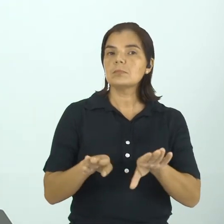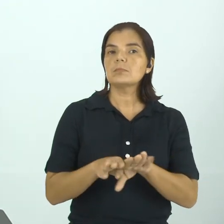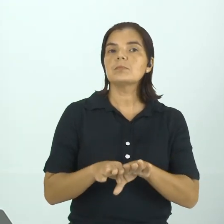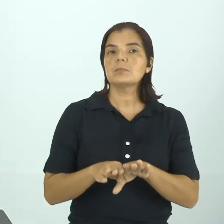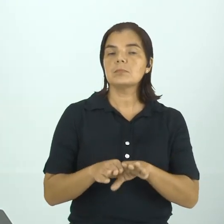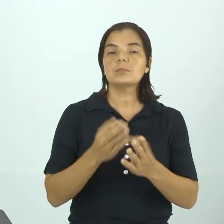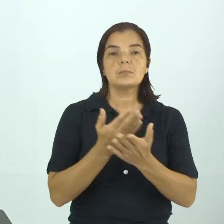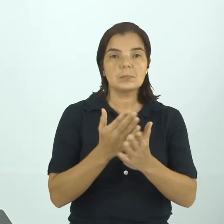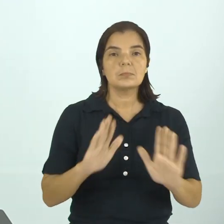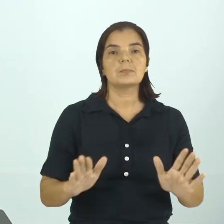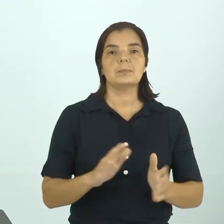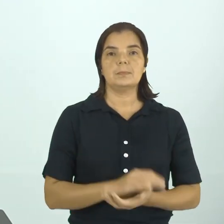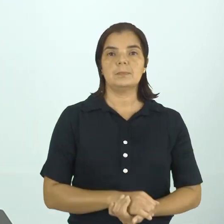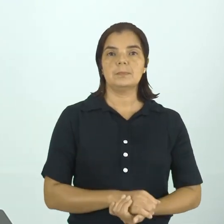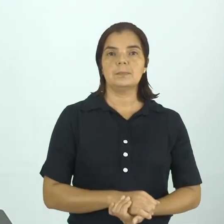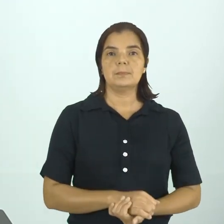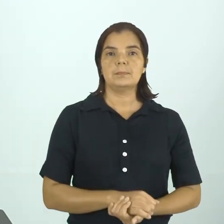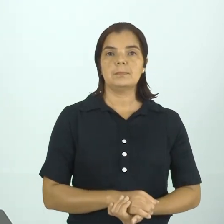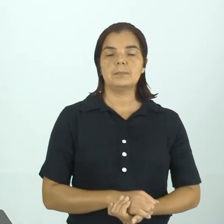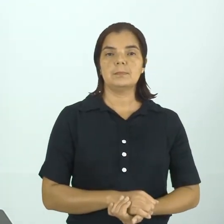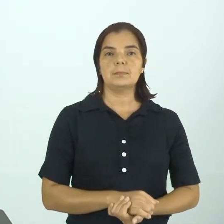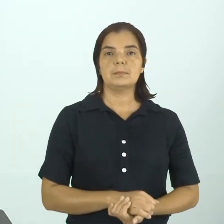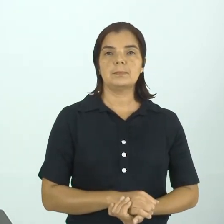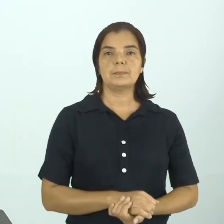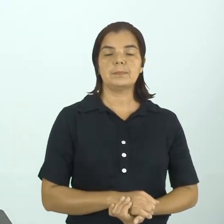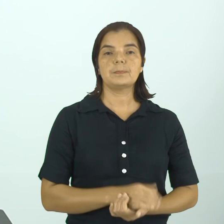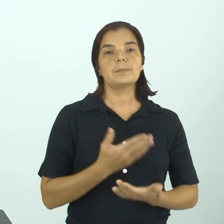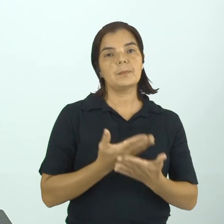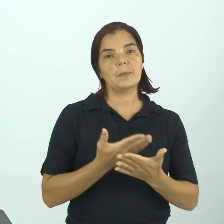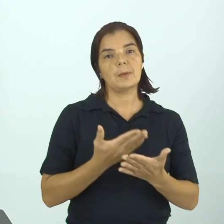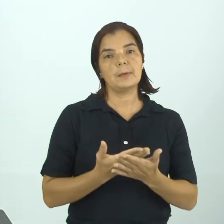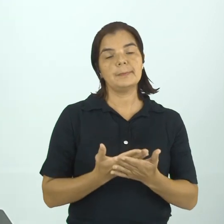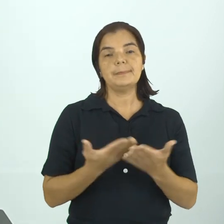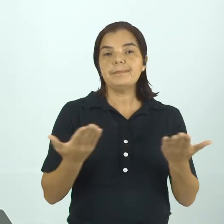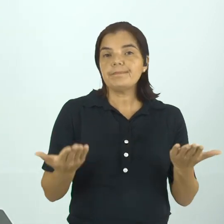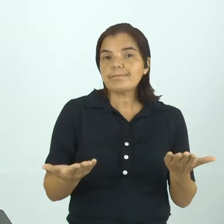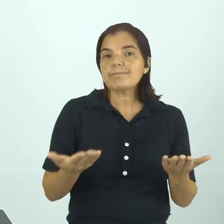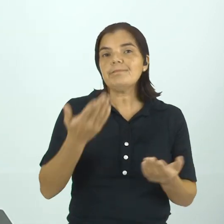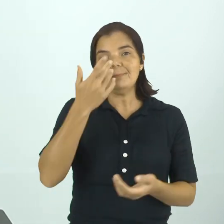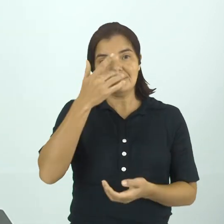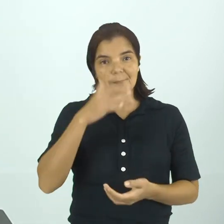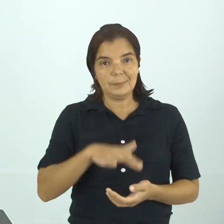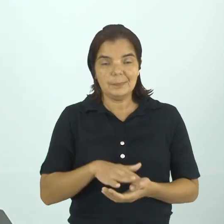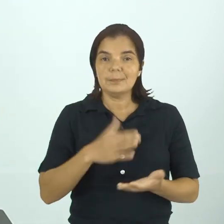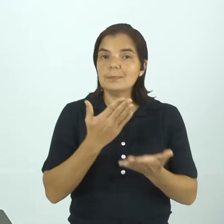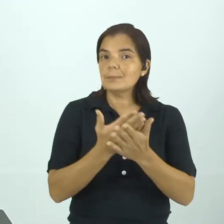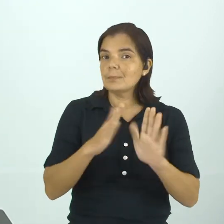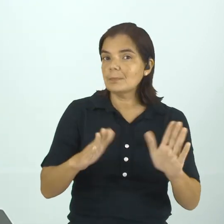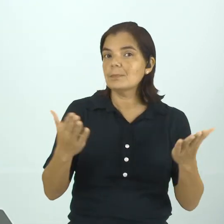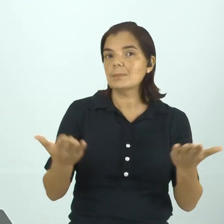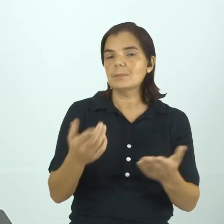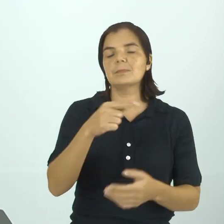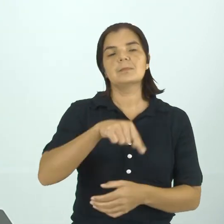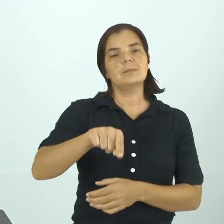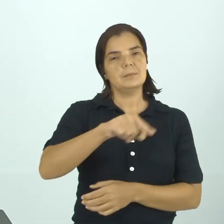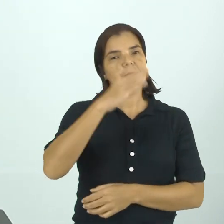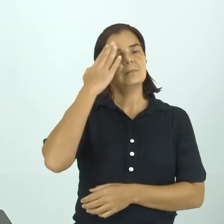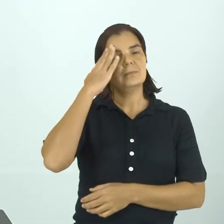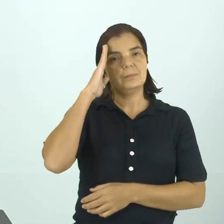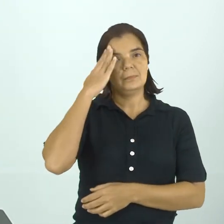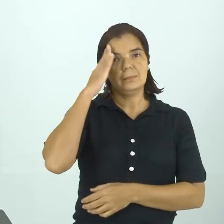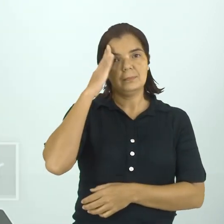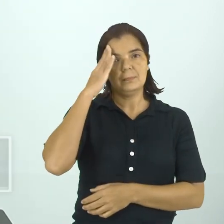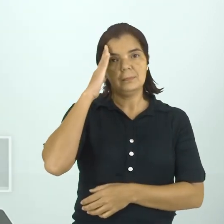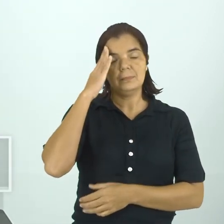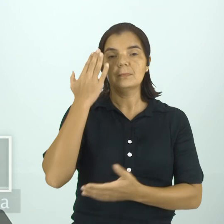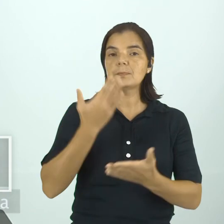podem acabar. E a nossa aula, crianças, de hoje termina aqui. Eu espero que vocês tenham compreendido o